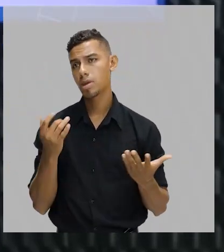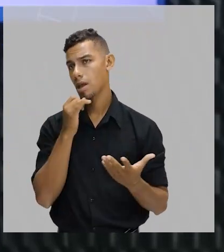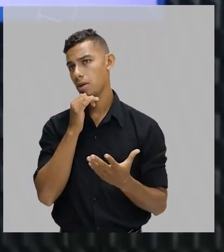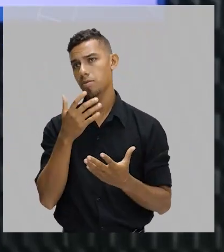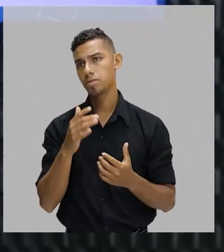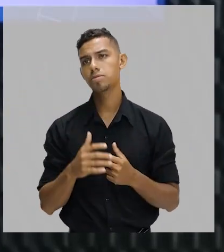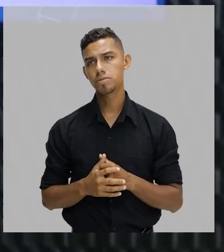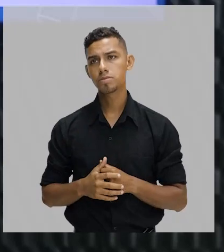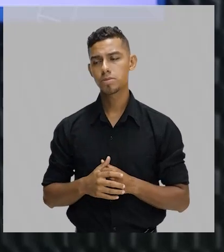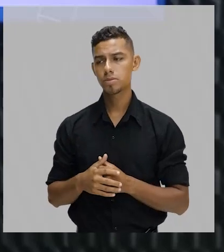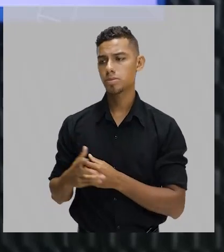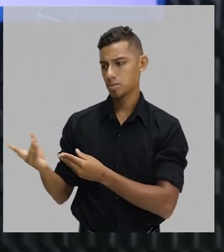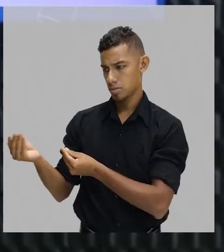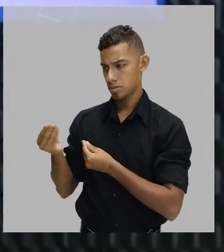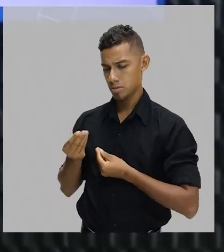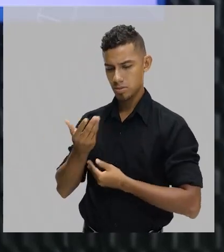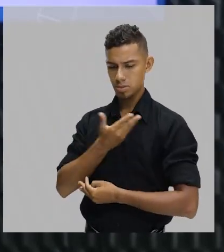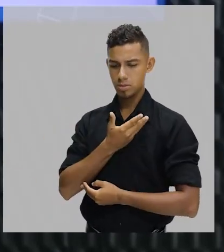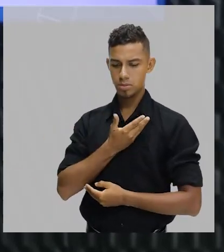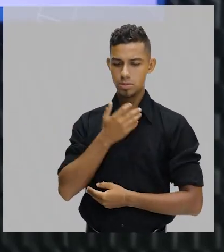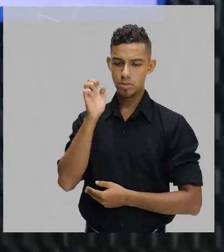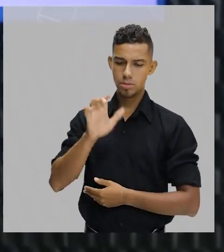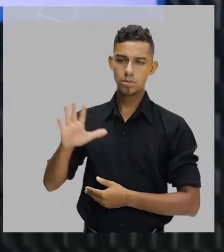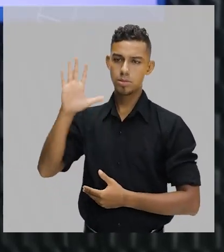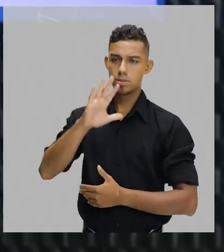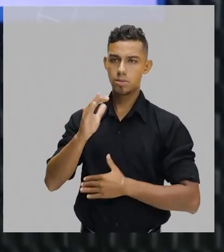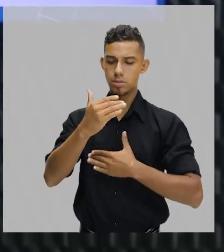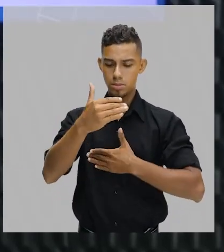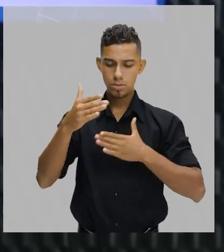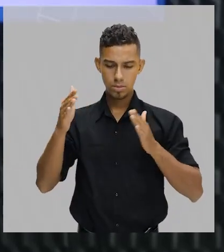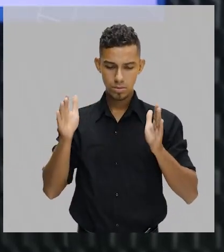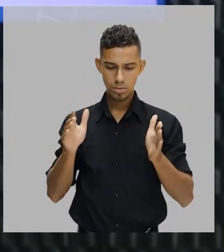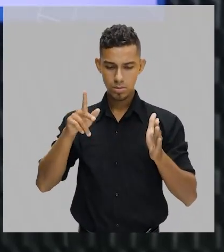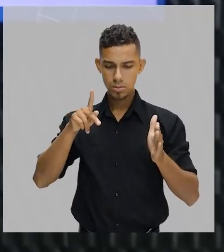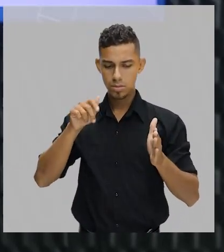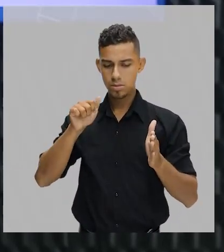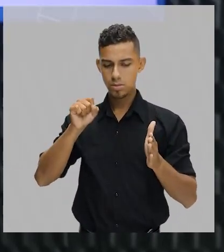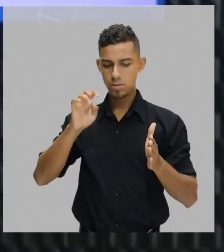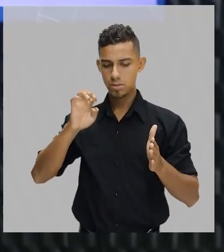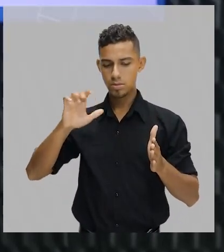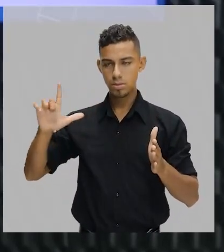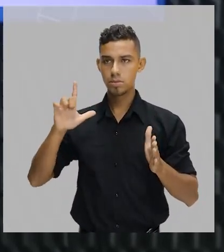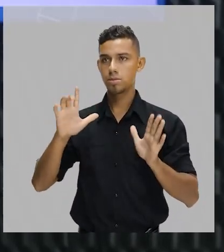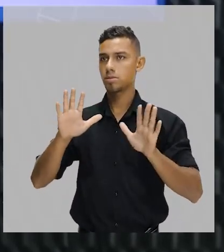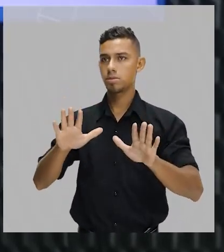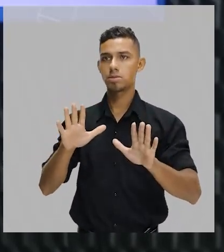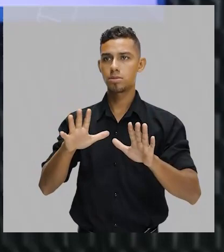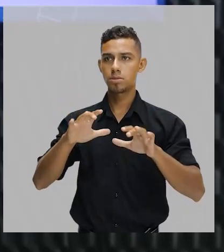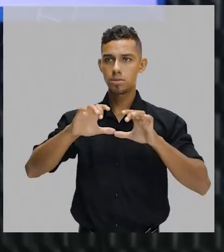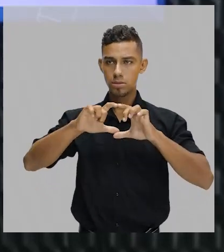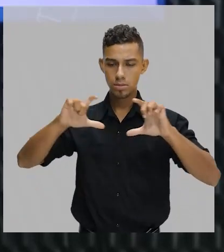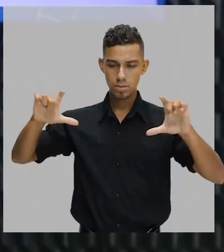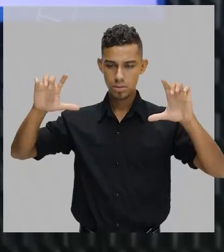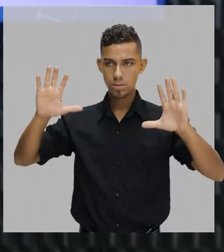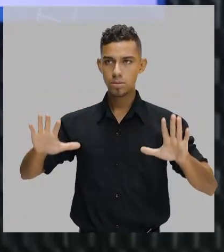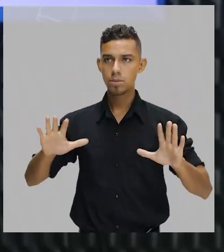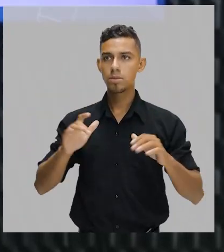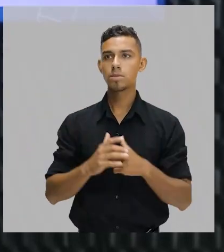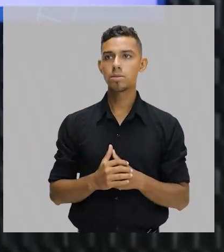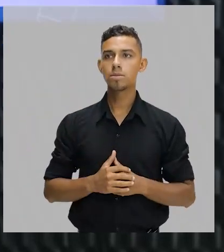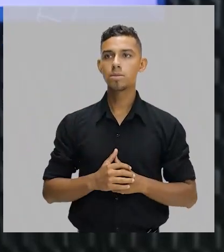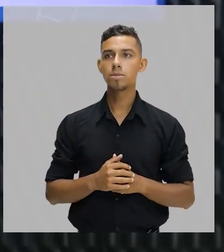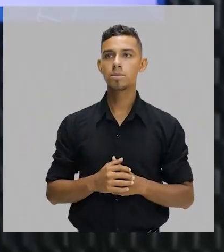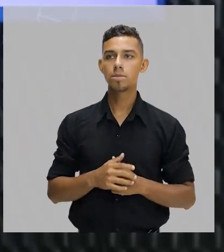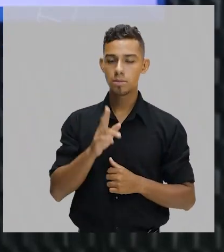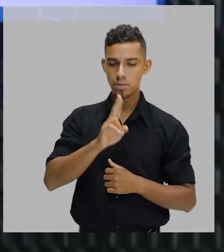uma esnobada. Ganhei de uma amiga minha que veio da Europa e trouxe uma caixa de pastel, né, seco. E tá lá, eu nem toco. Ela virou assim, óbvio que eu